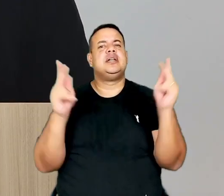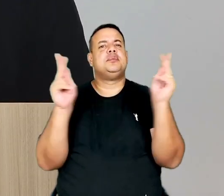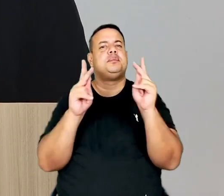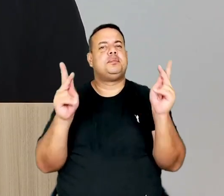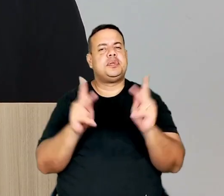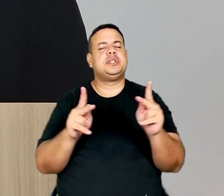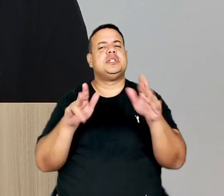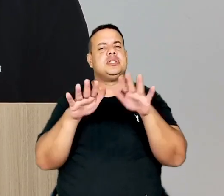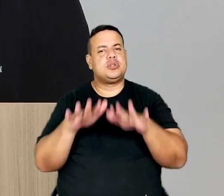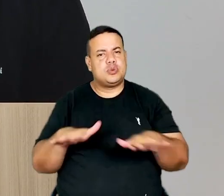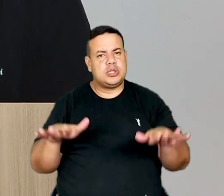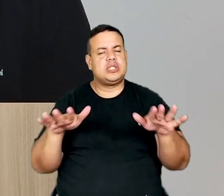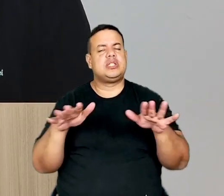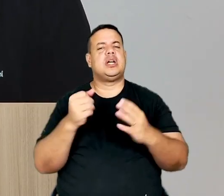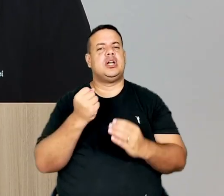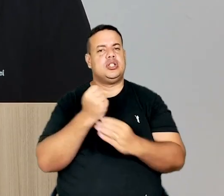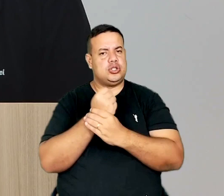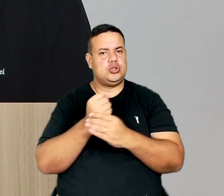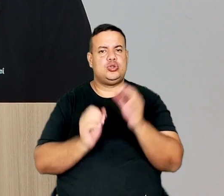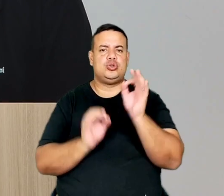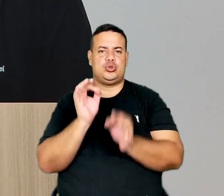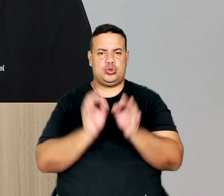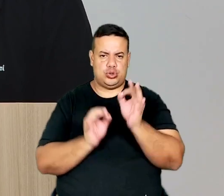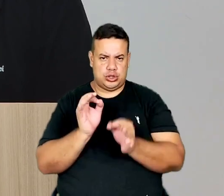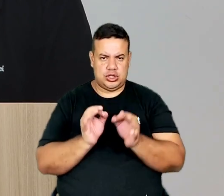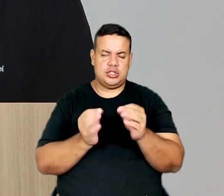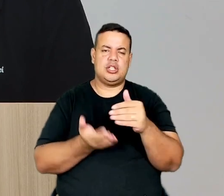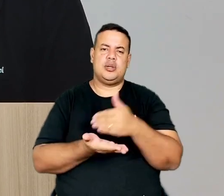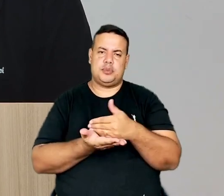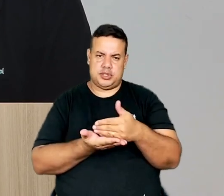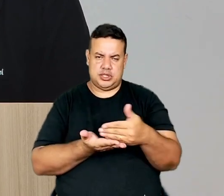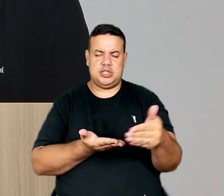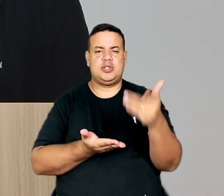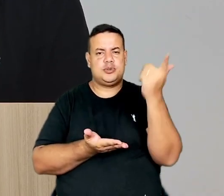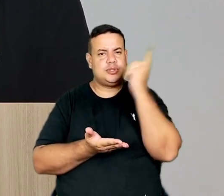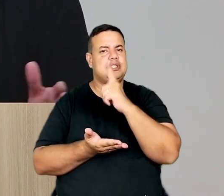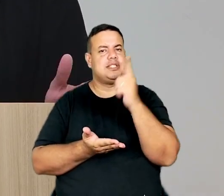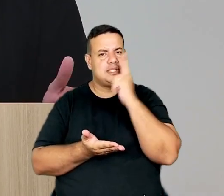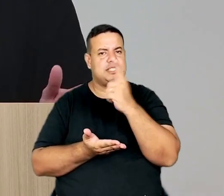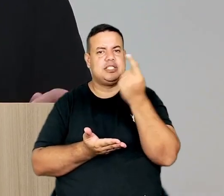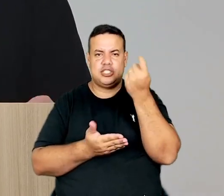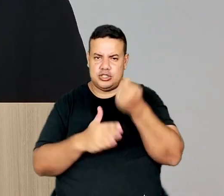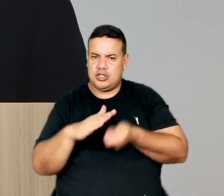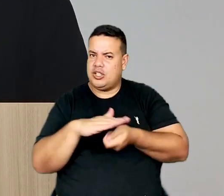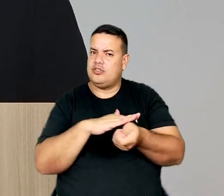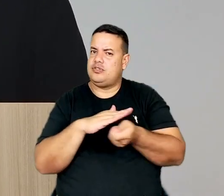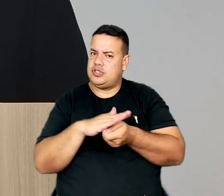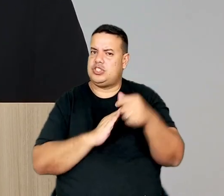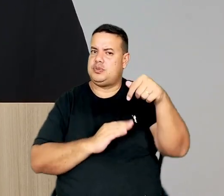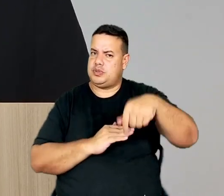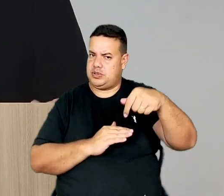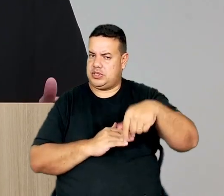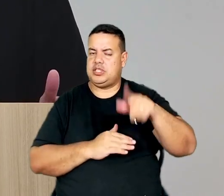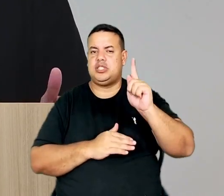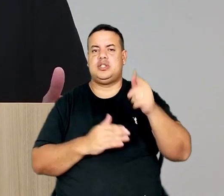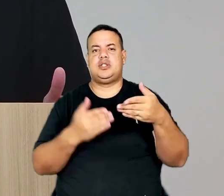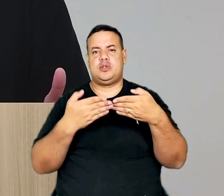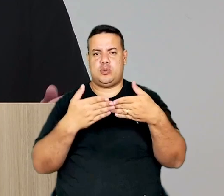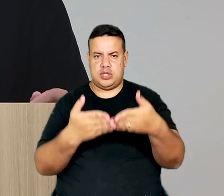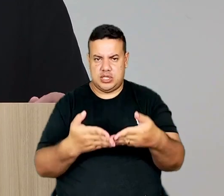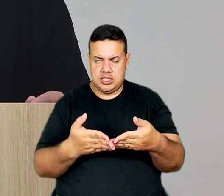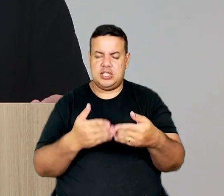segurança jurídica, para daí sim a gente atrair os investimentos para Guaíra, poder visitar uma